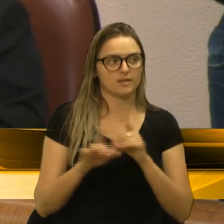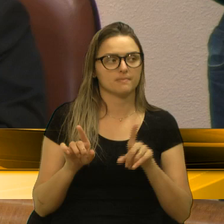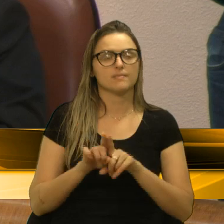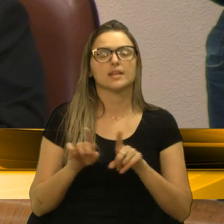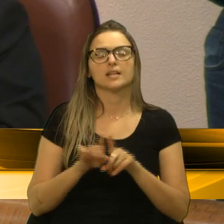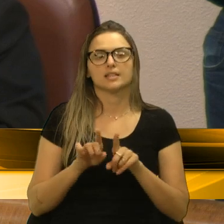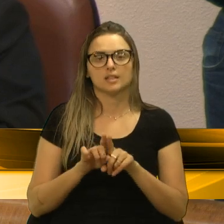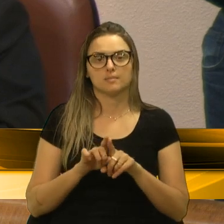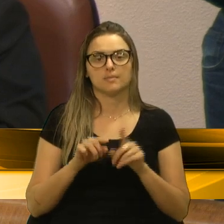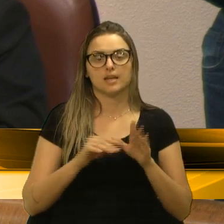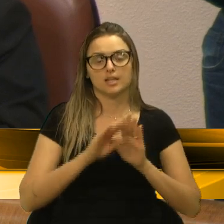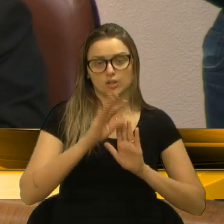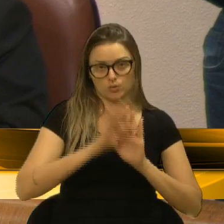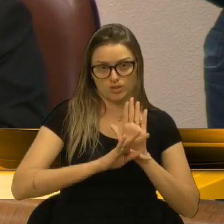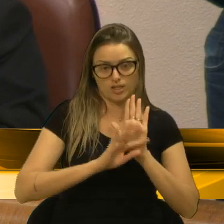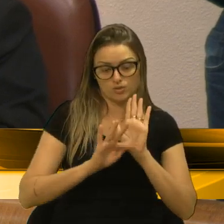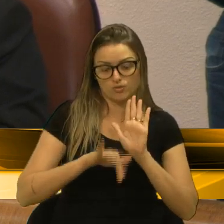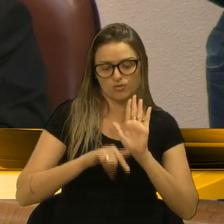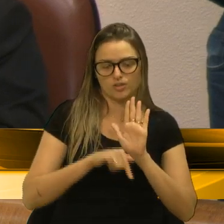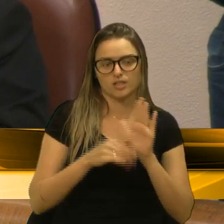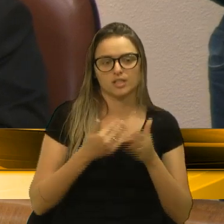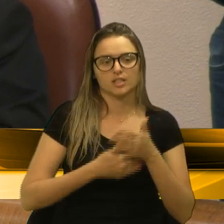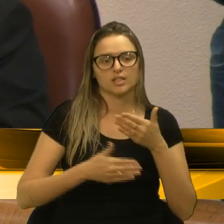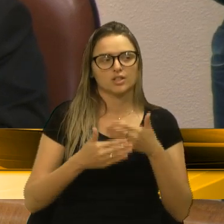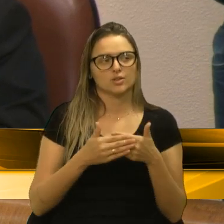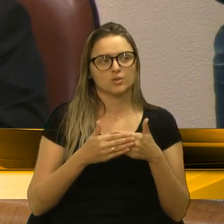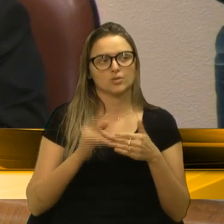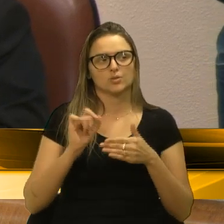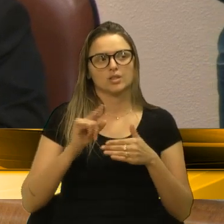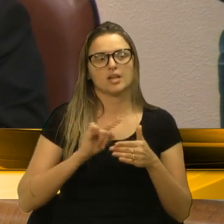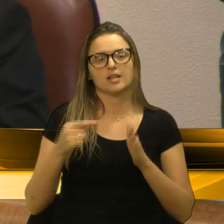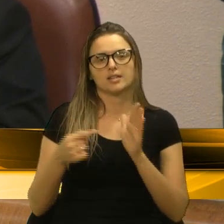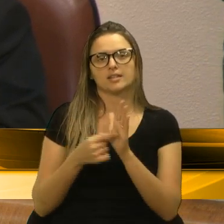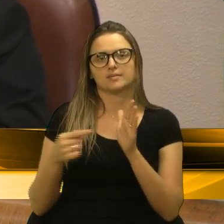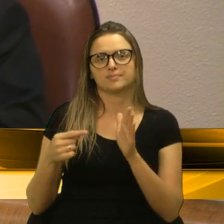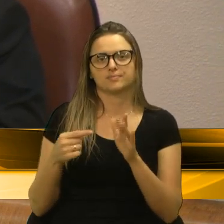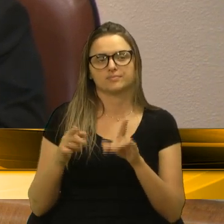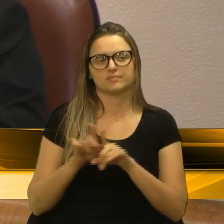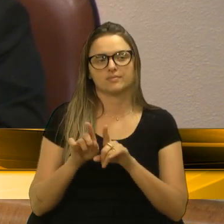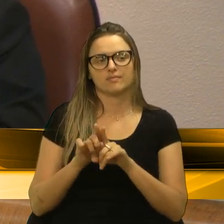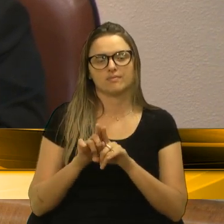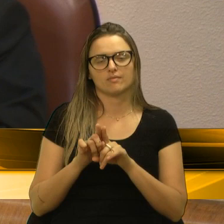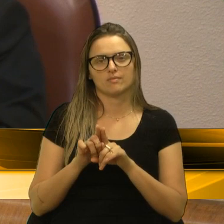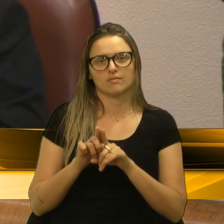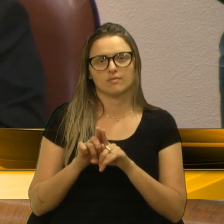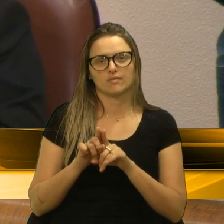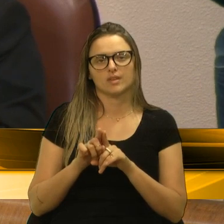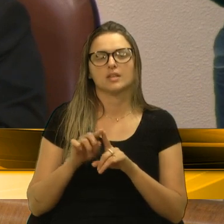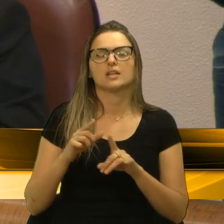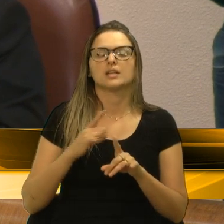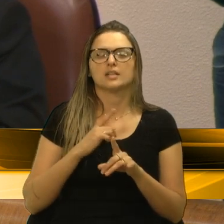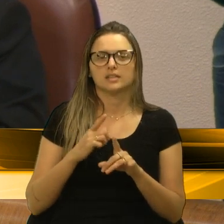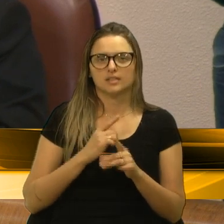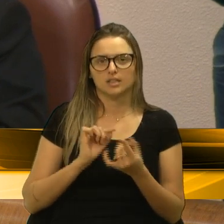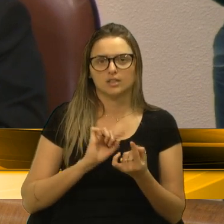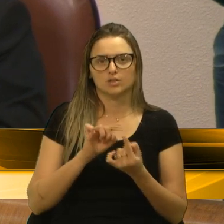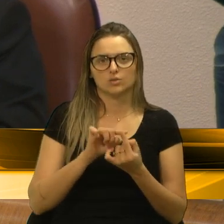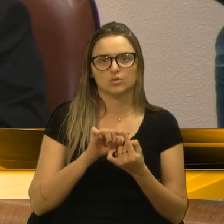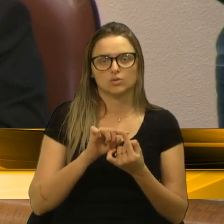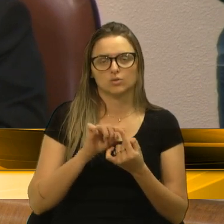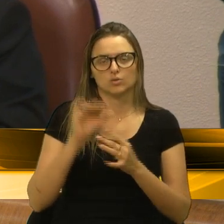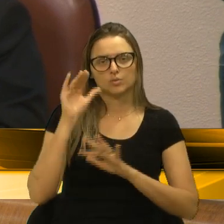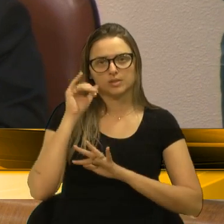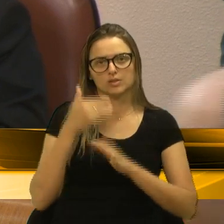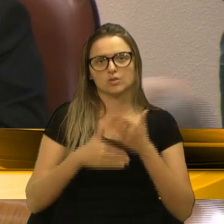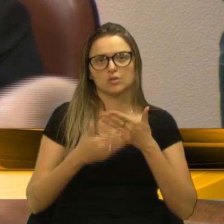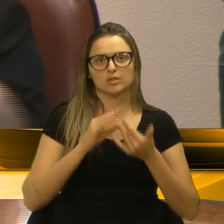ao final, que todos os caminhos conduzem ao arquivamento da denúncia em razão do conjunto probatório, deixando evidenciada a falta de